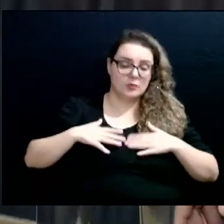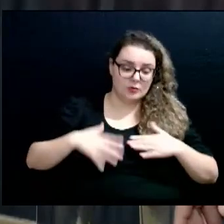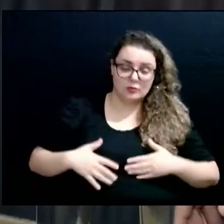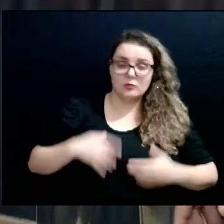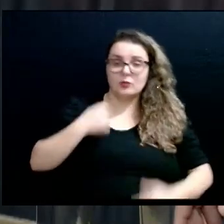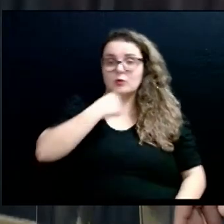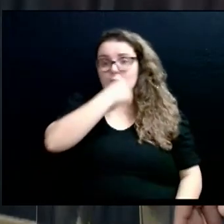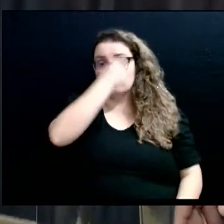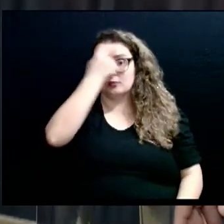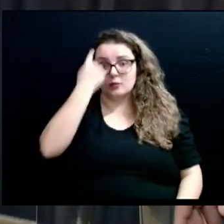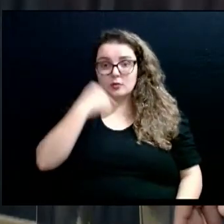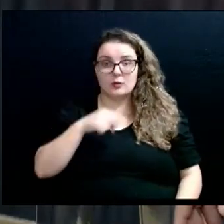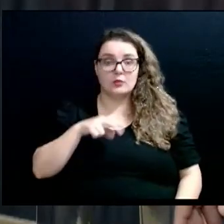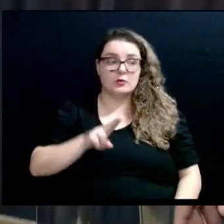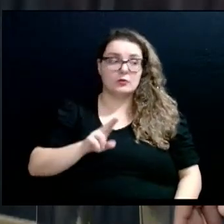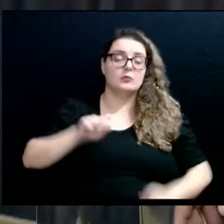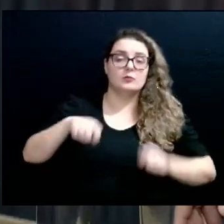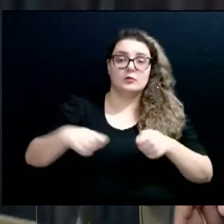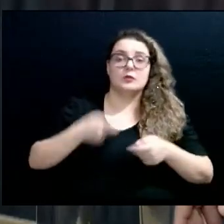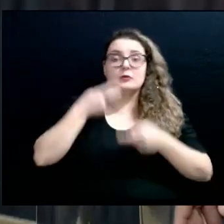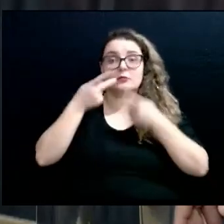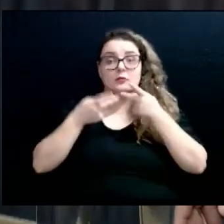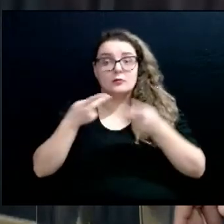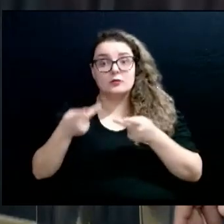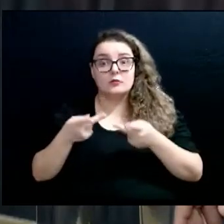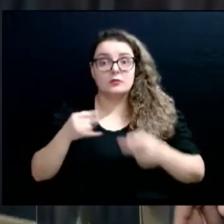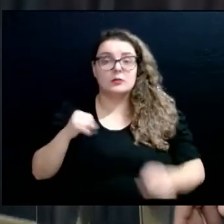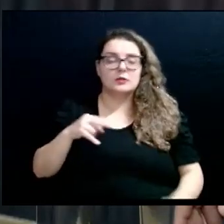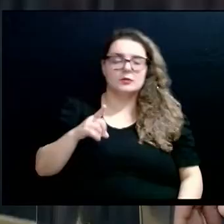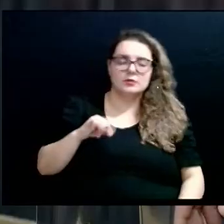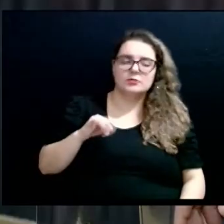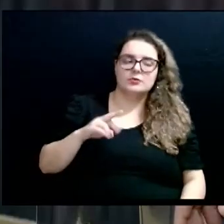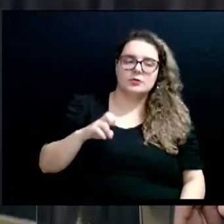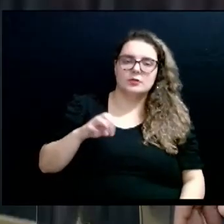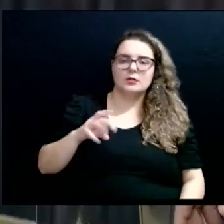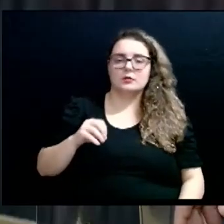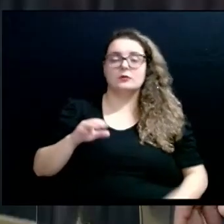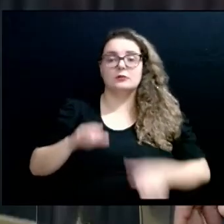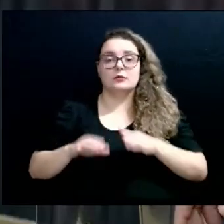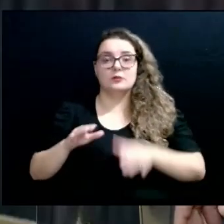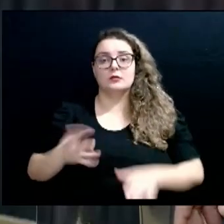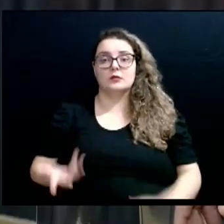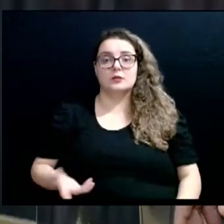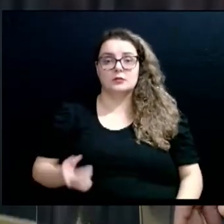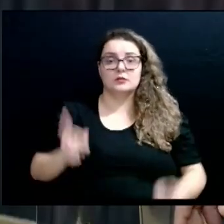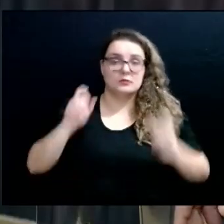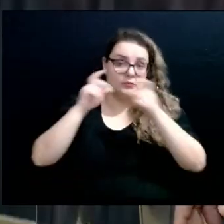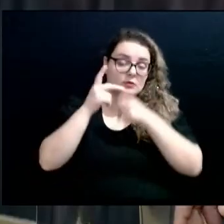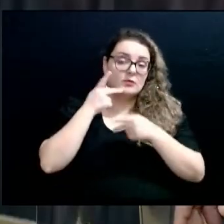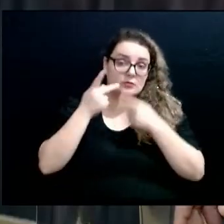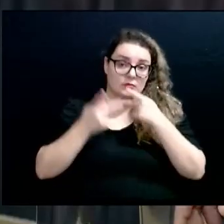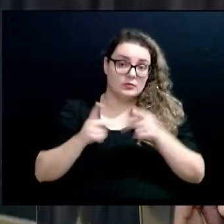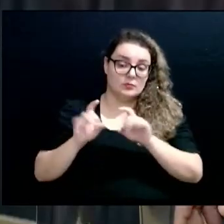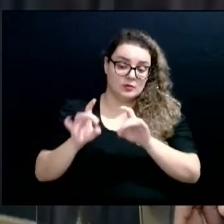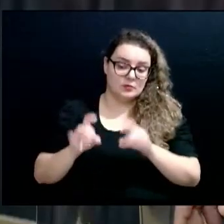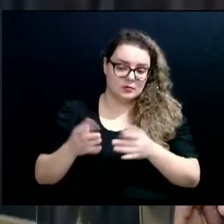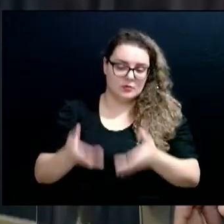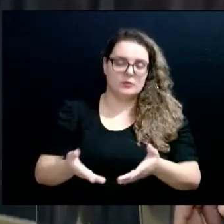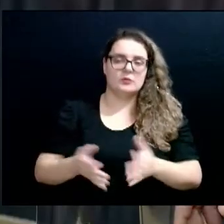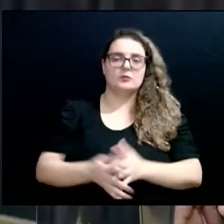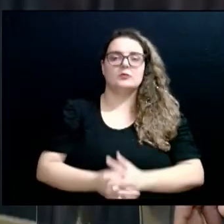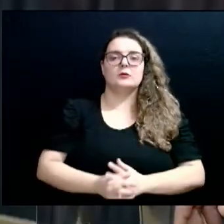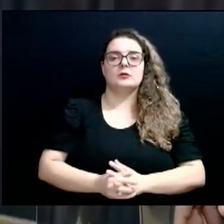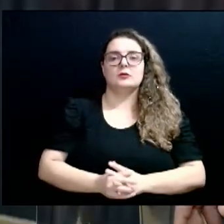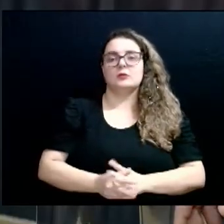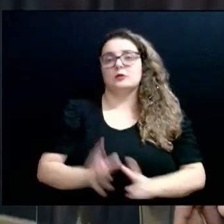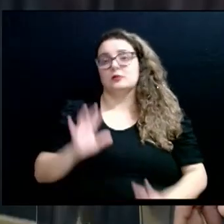ou sinais na fala mais indiretos, né? Então, às vezes, a pessoa tem dificuldade de falar especificamente sobre o que aconteceu, mas